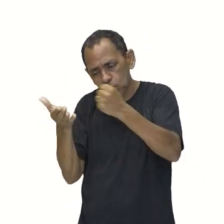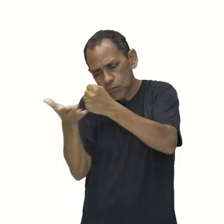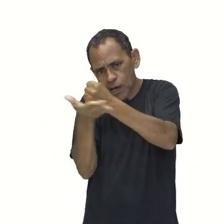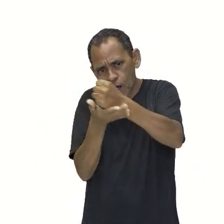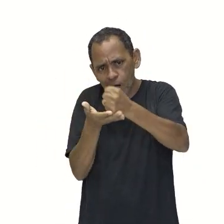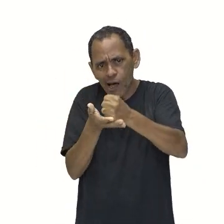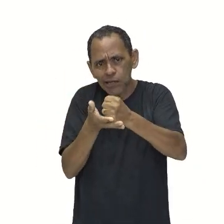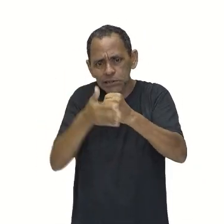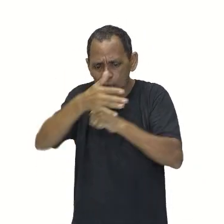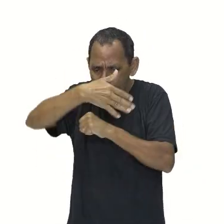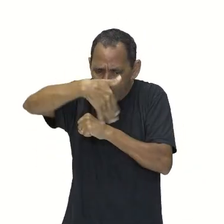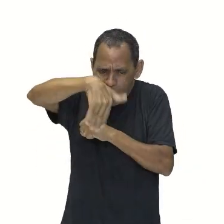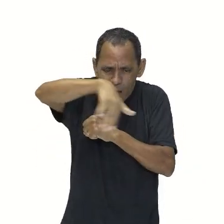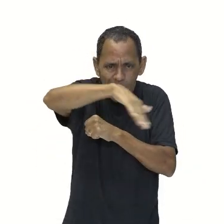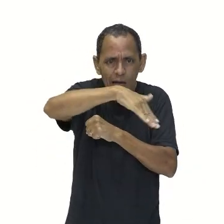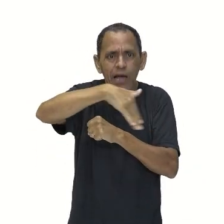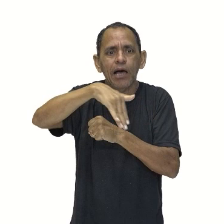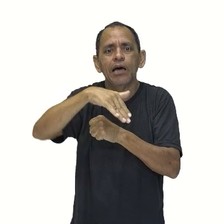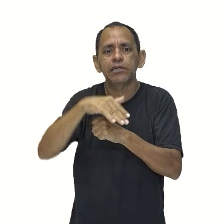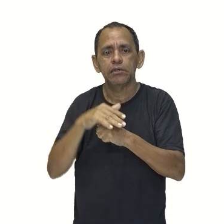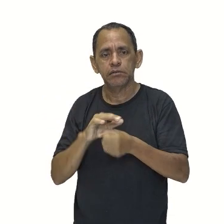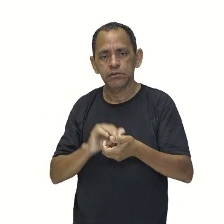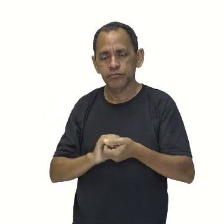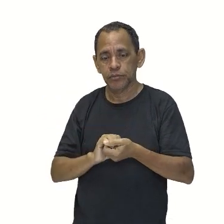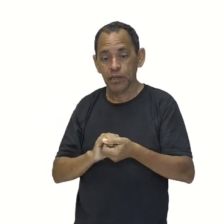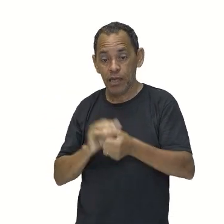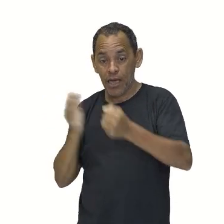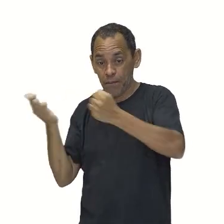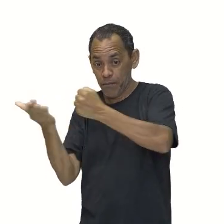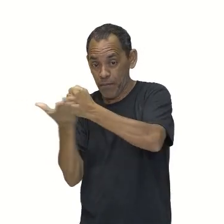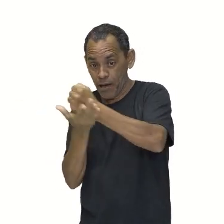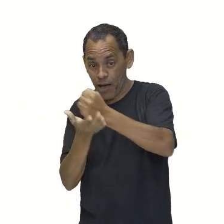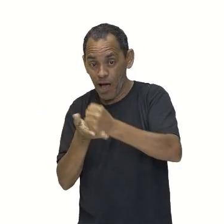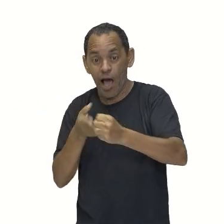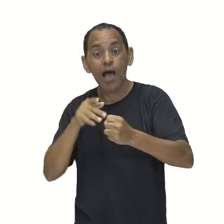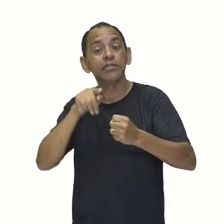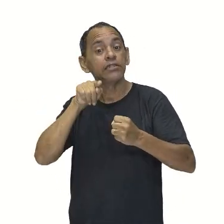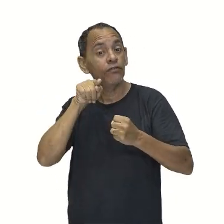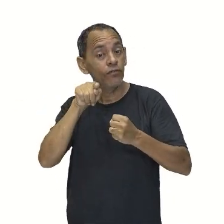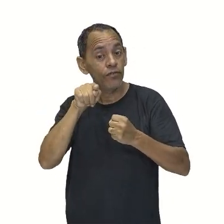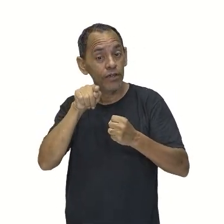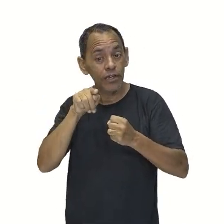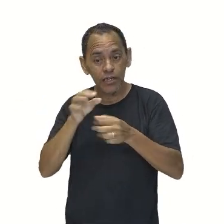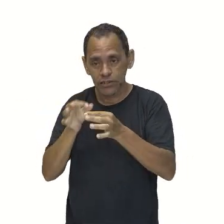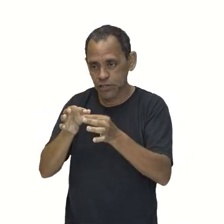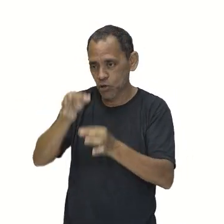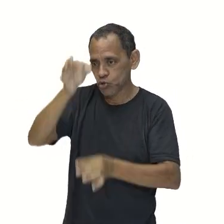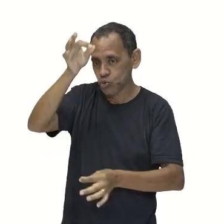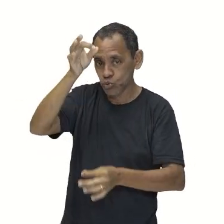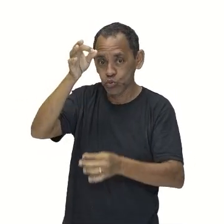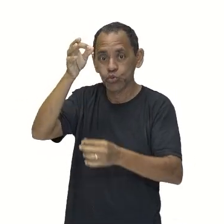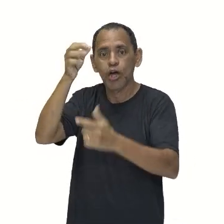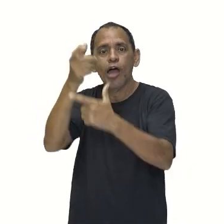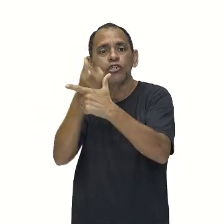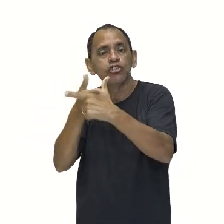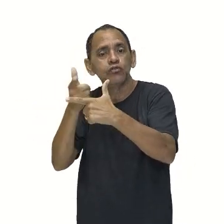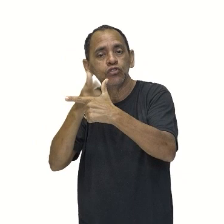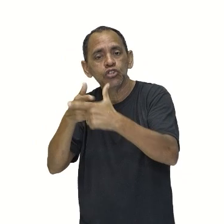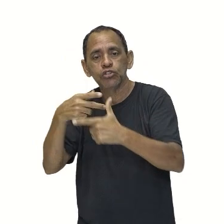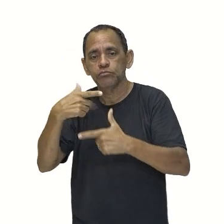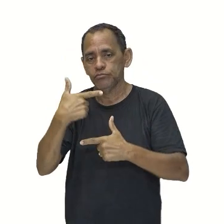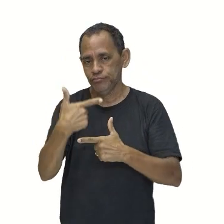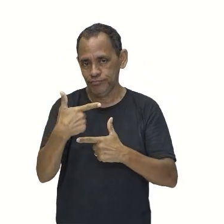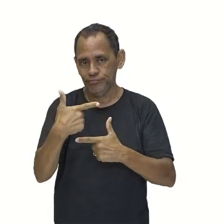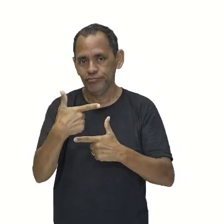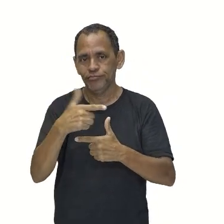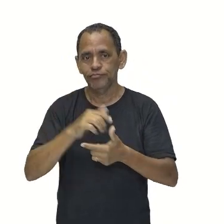área do triângulozinho é base vezes a altura dividido por 2, certo? Então,